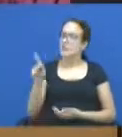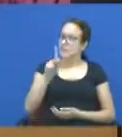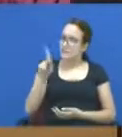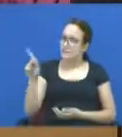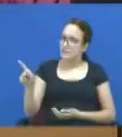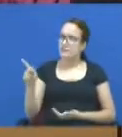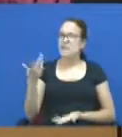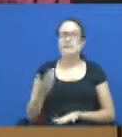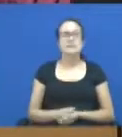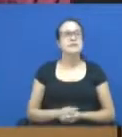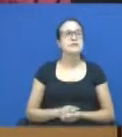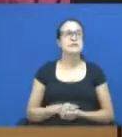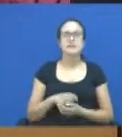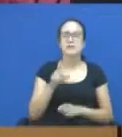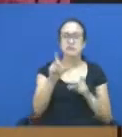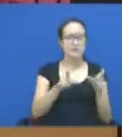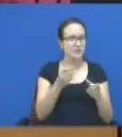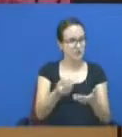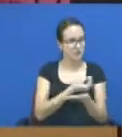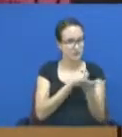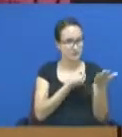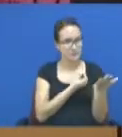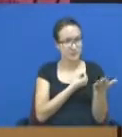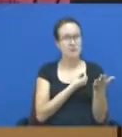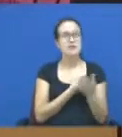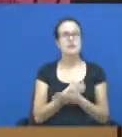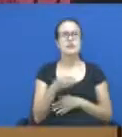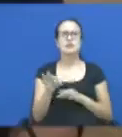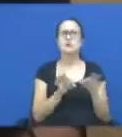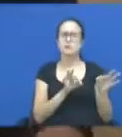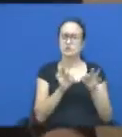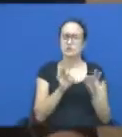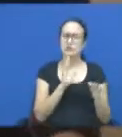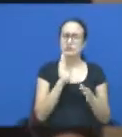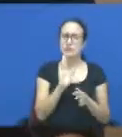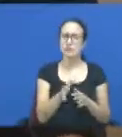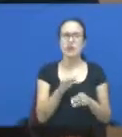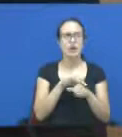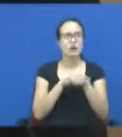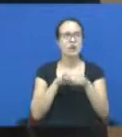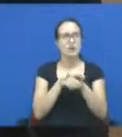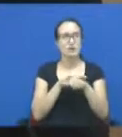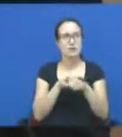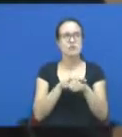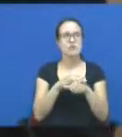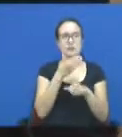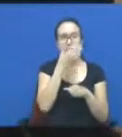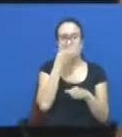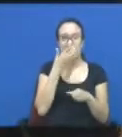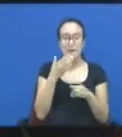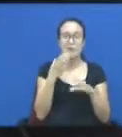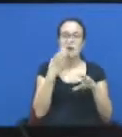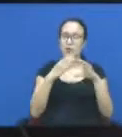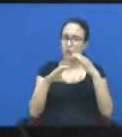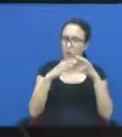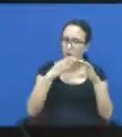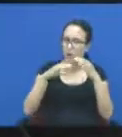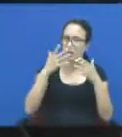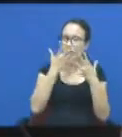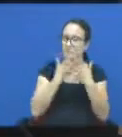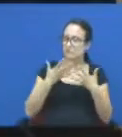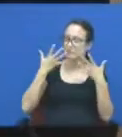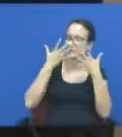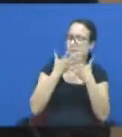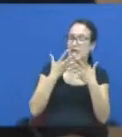discutir, mas esse projeto, o assunto já foi falado aqui quando o Coral Vida Iluminada esteve presente,